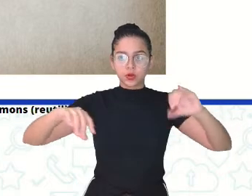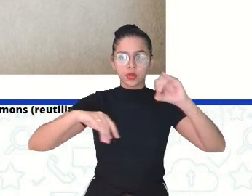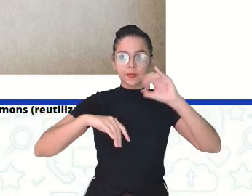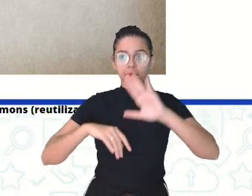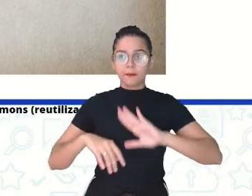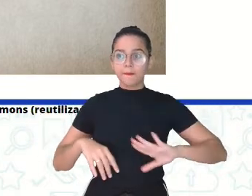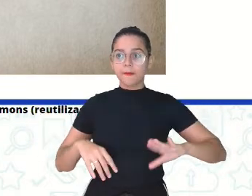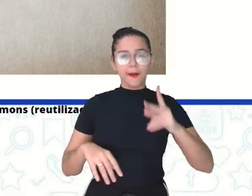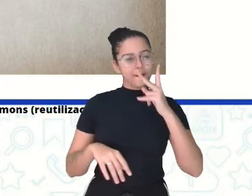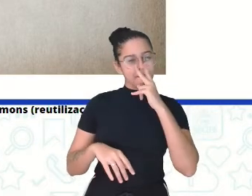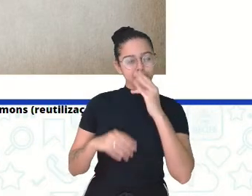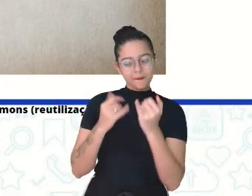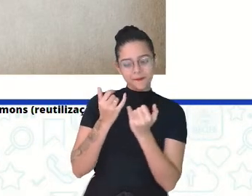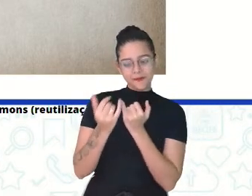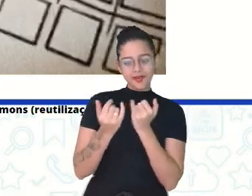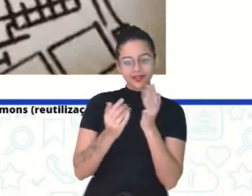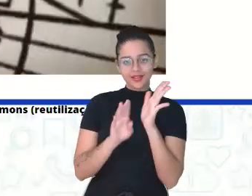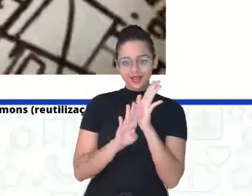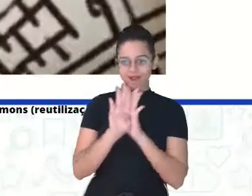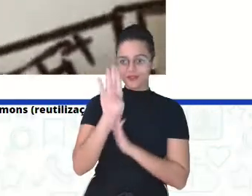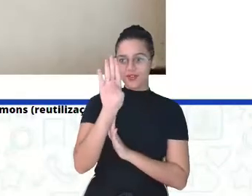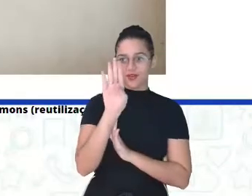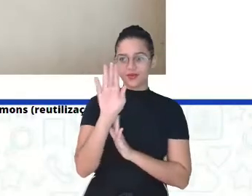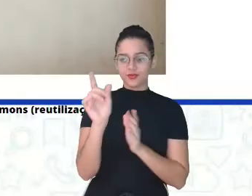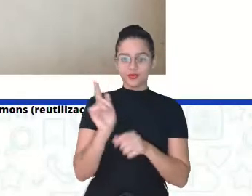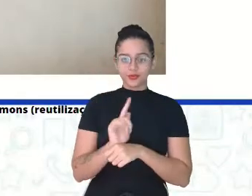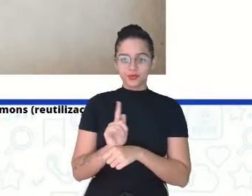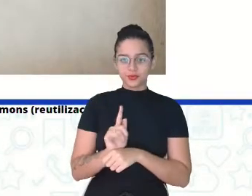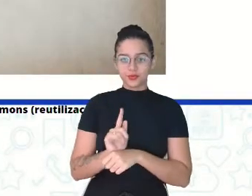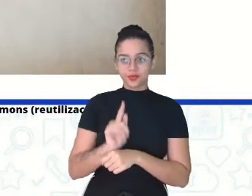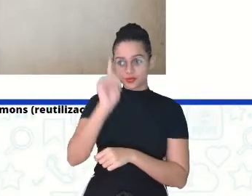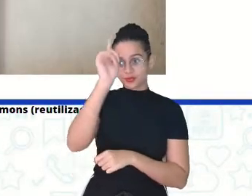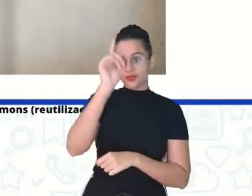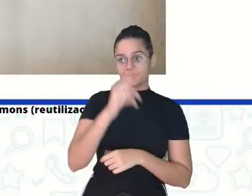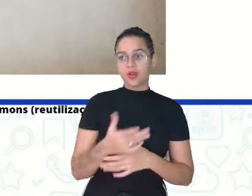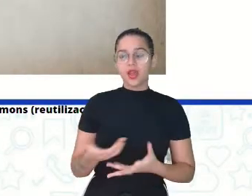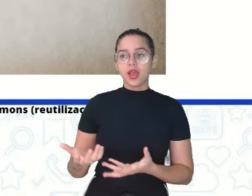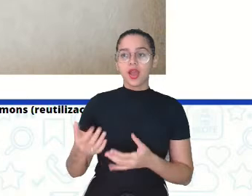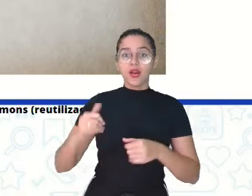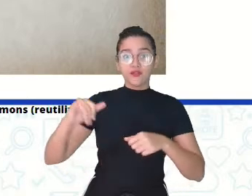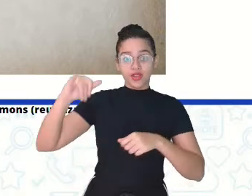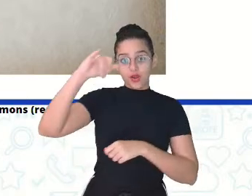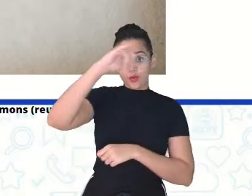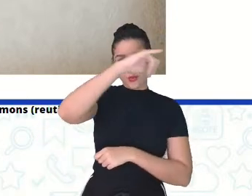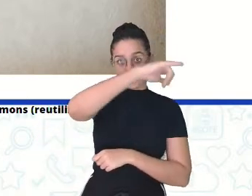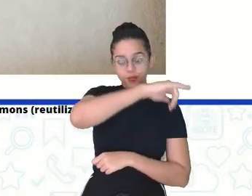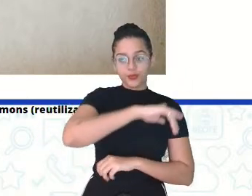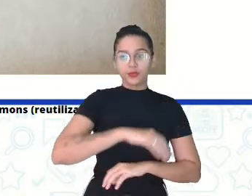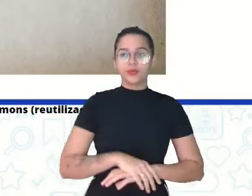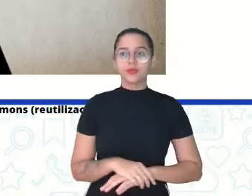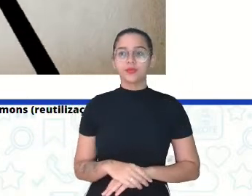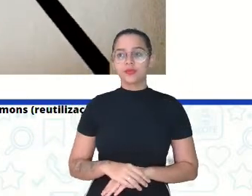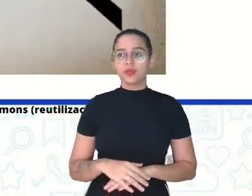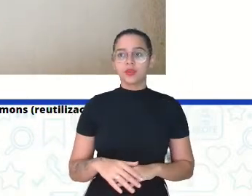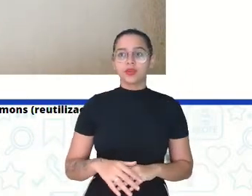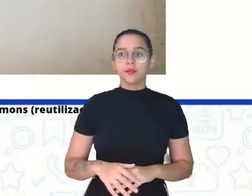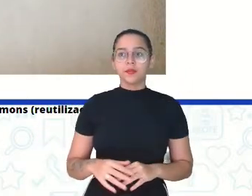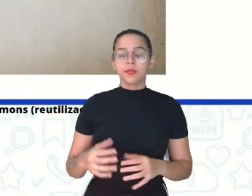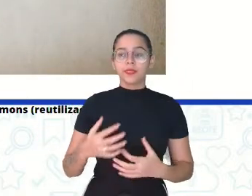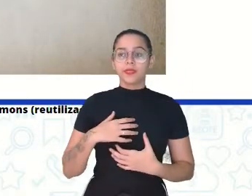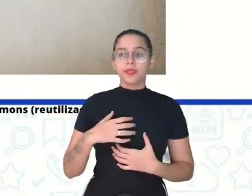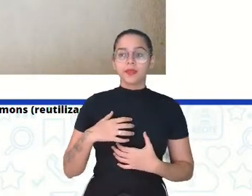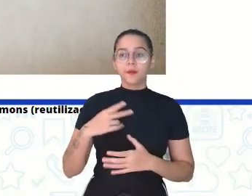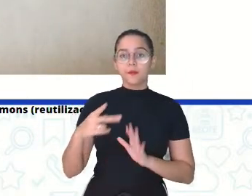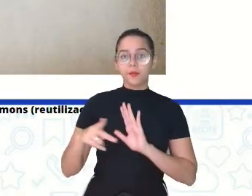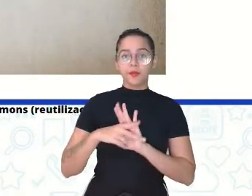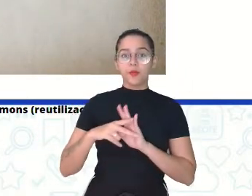de um avião. O eixo retilíneo foi planejado para receber as atividades próprias de uma capital. Para isso, Lúcio